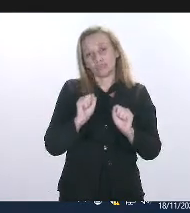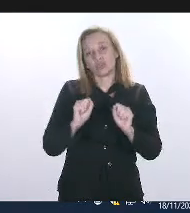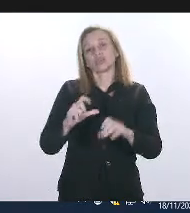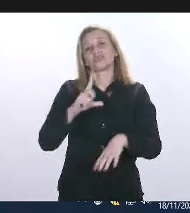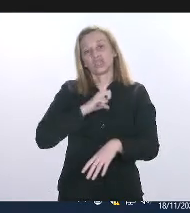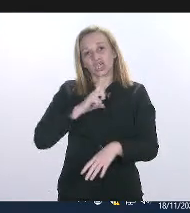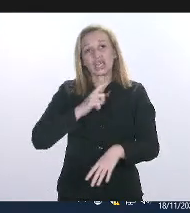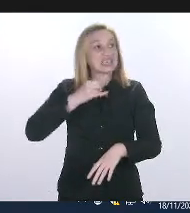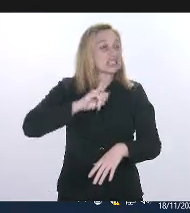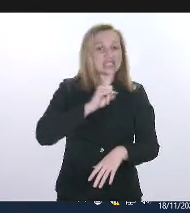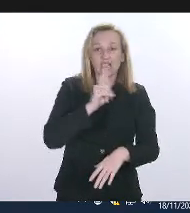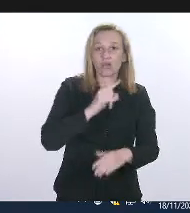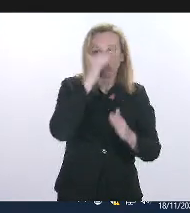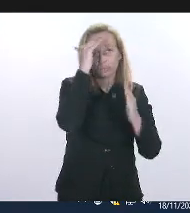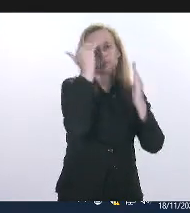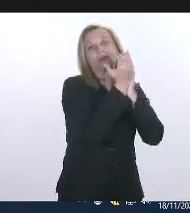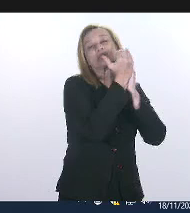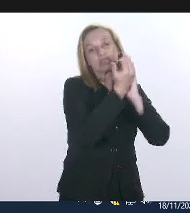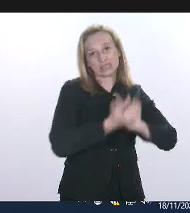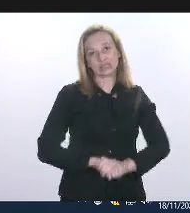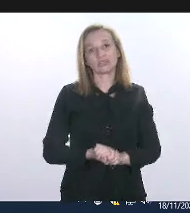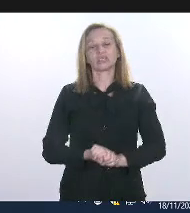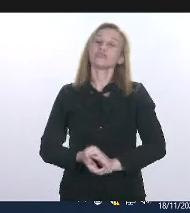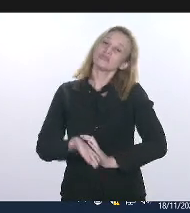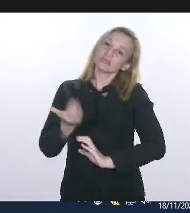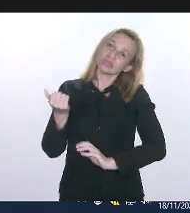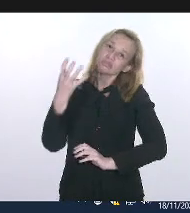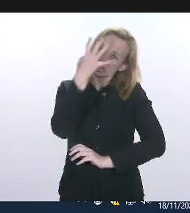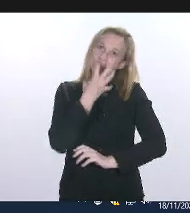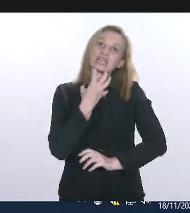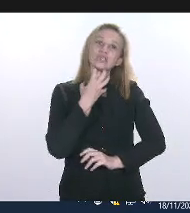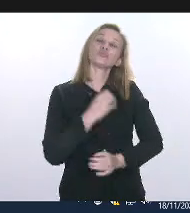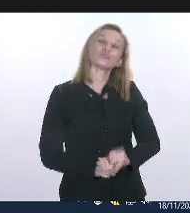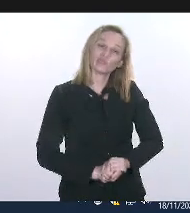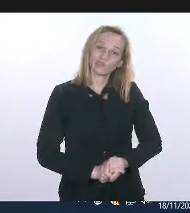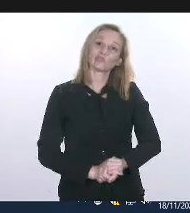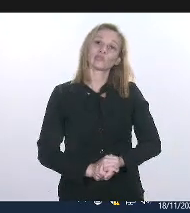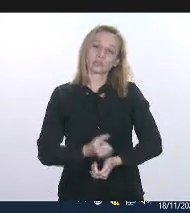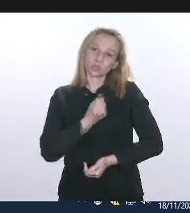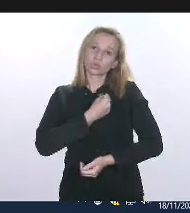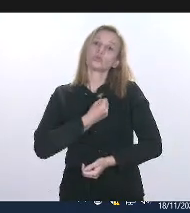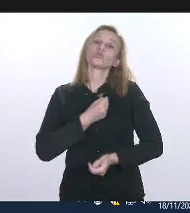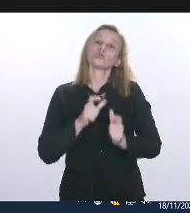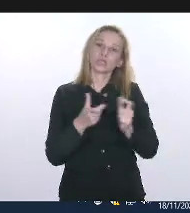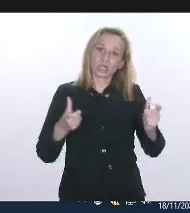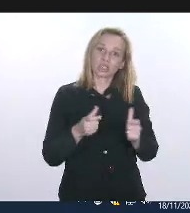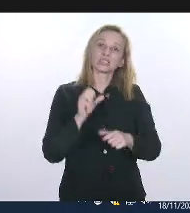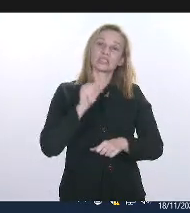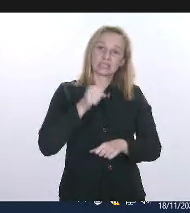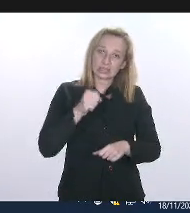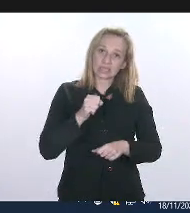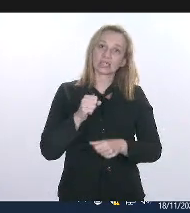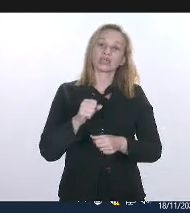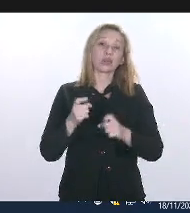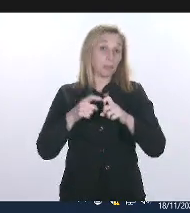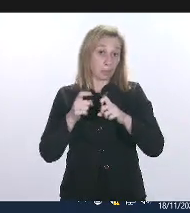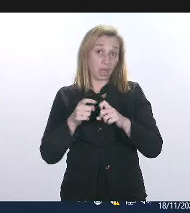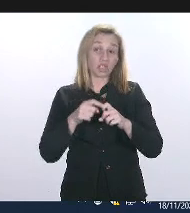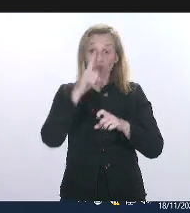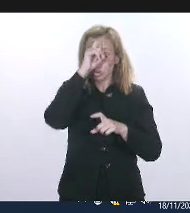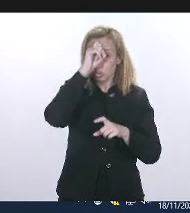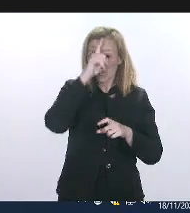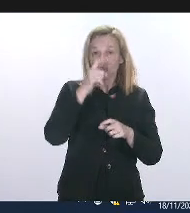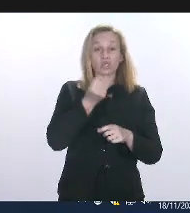se nós não adotarmos essas medidas. Então, vamos levar a sério os sinais. Há um aumento, sim, há muitos relatos de médicos e hospitais sobre